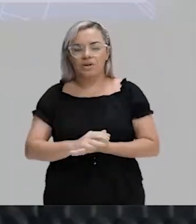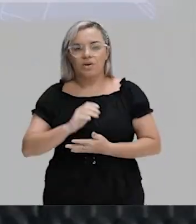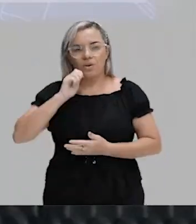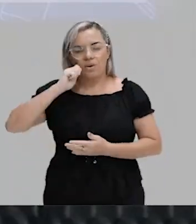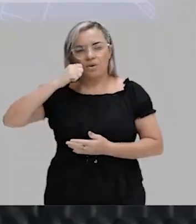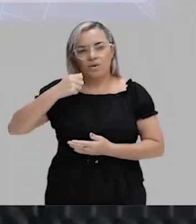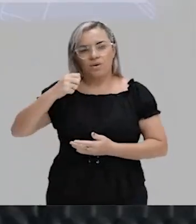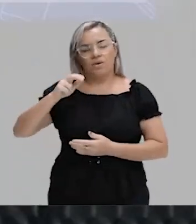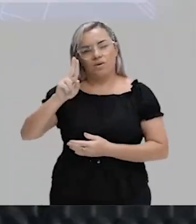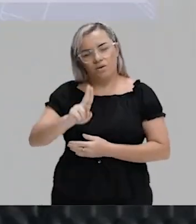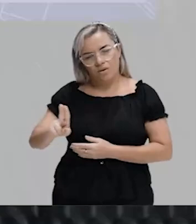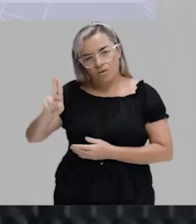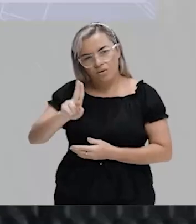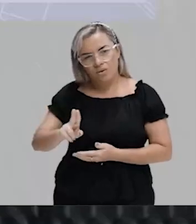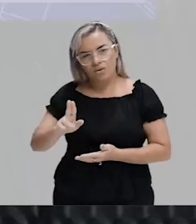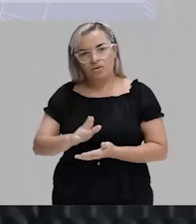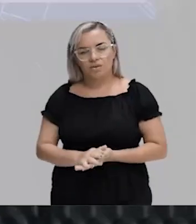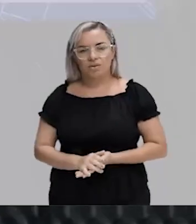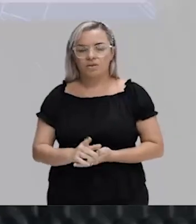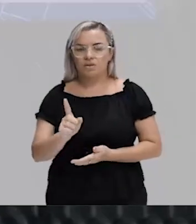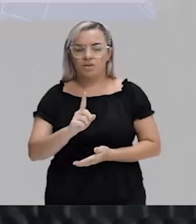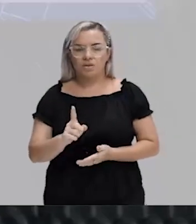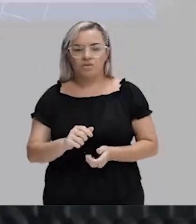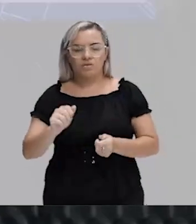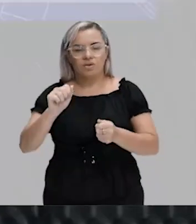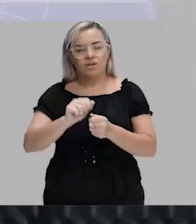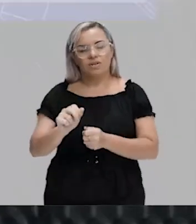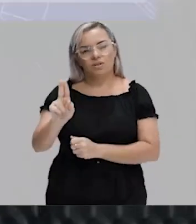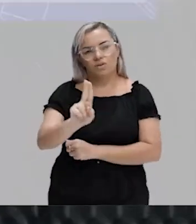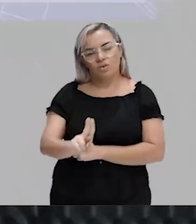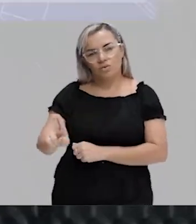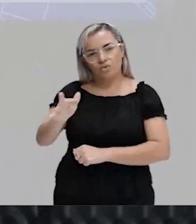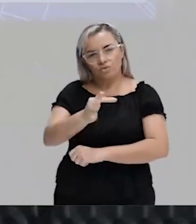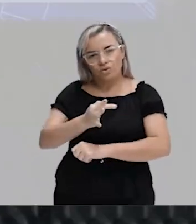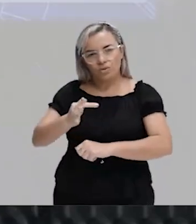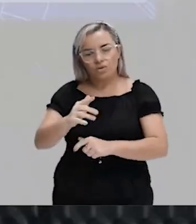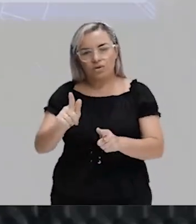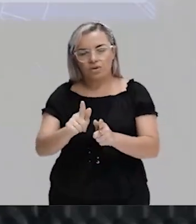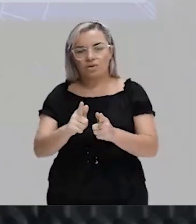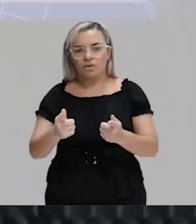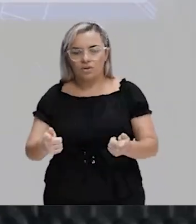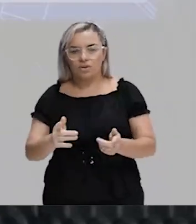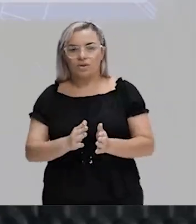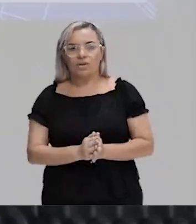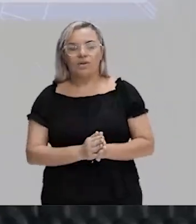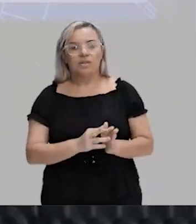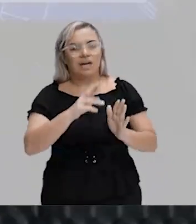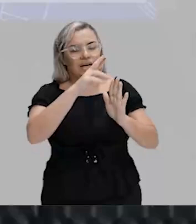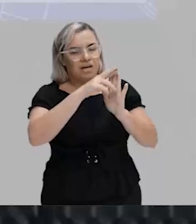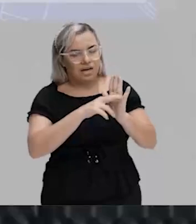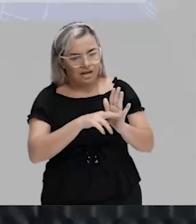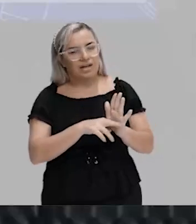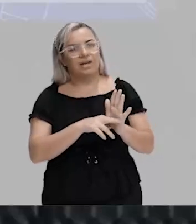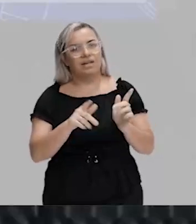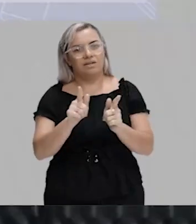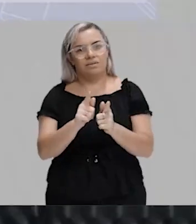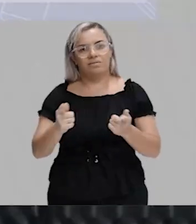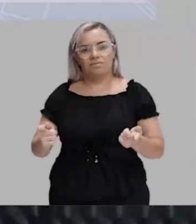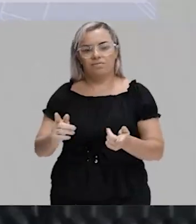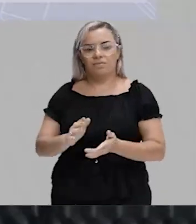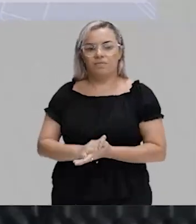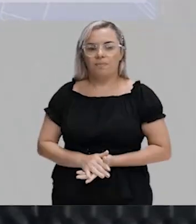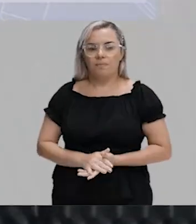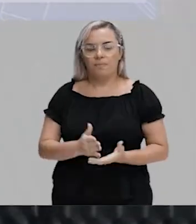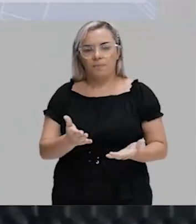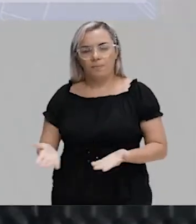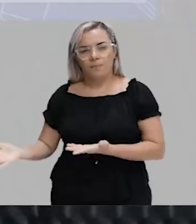faz o uso dessa linguagem mais culta, mais rebuscada, que é mais priorizada pela gramática normativa. Então, vamos lá